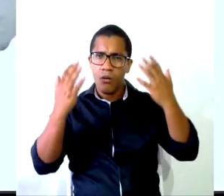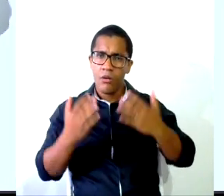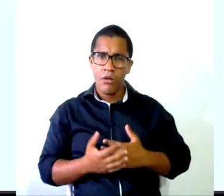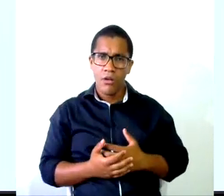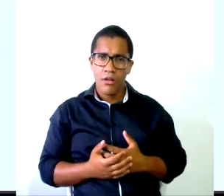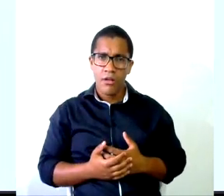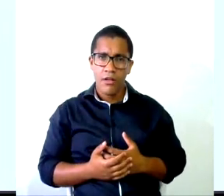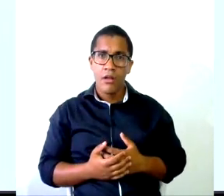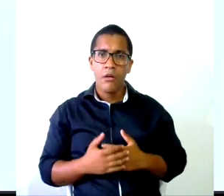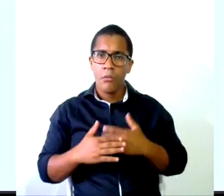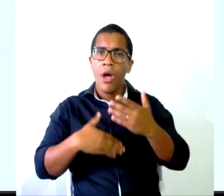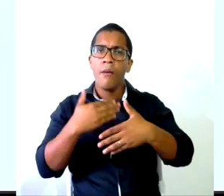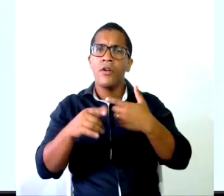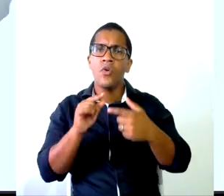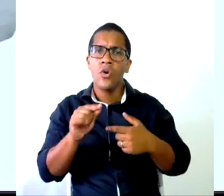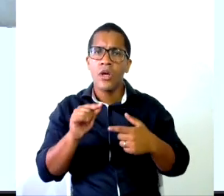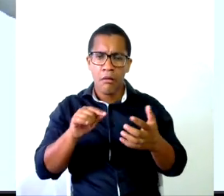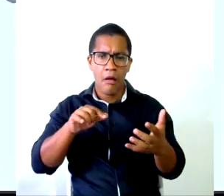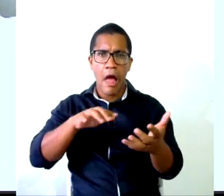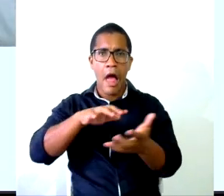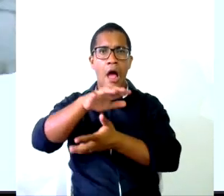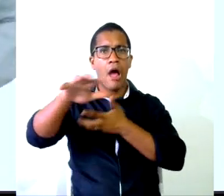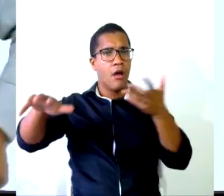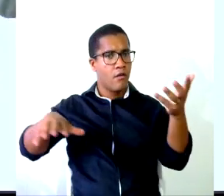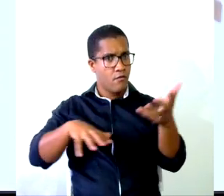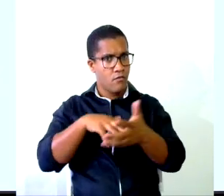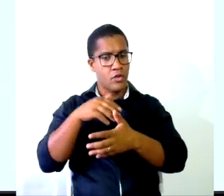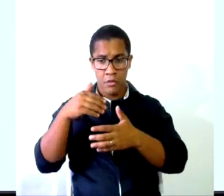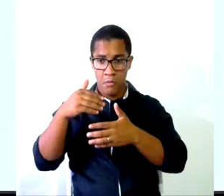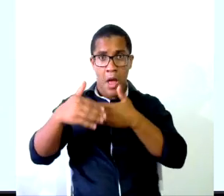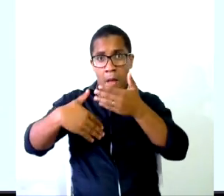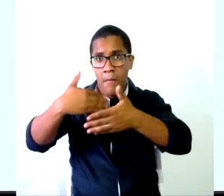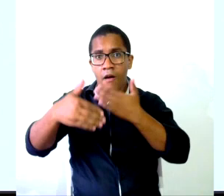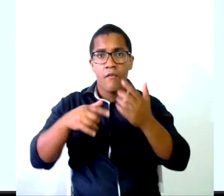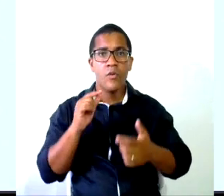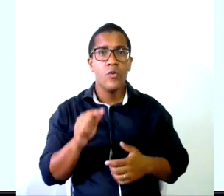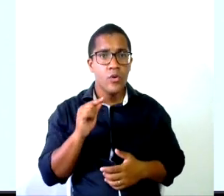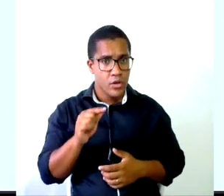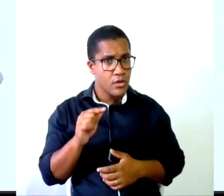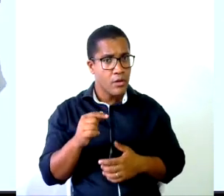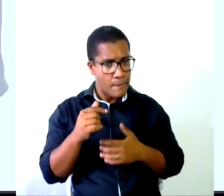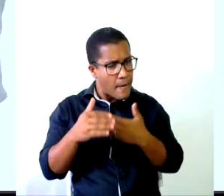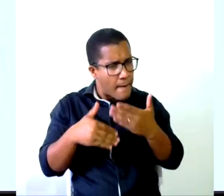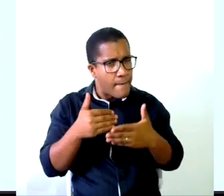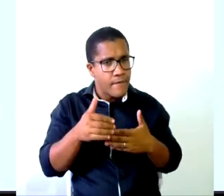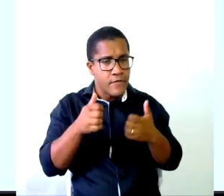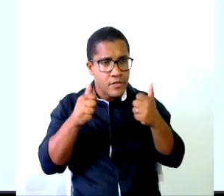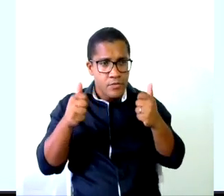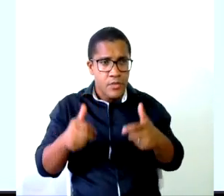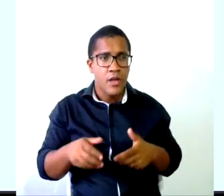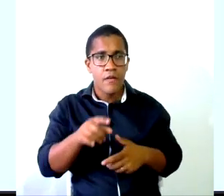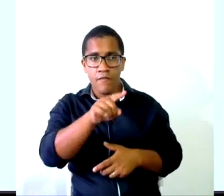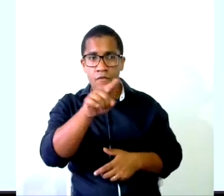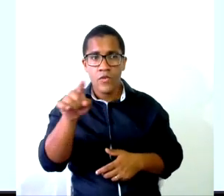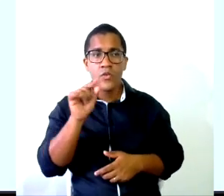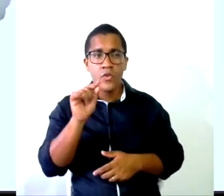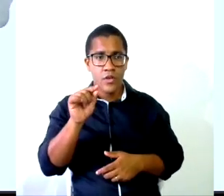covardia! Isso desencadeou o quê? Uma grande revolta que daqui a pouco, você